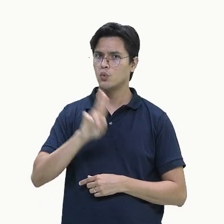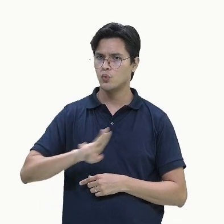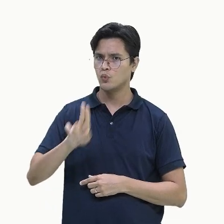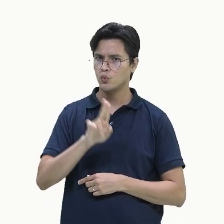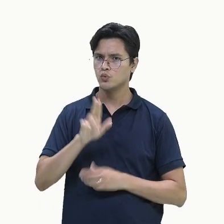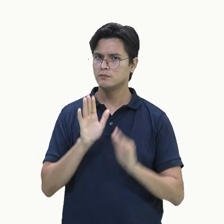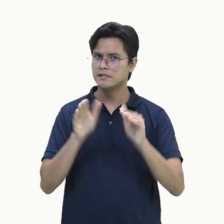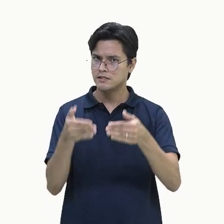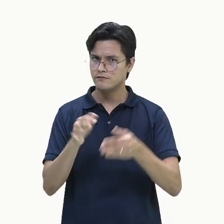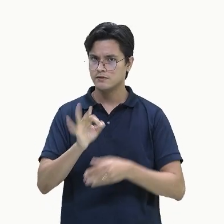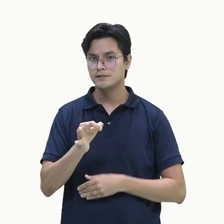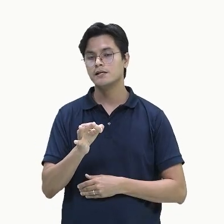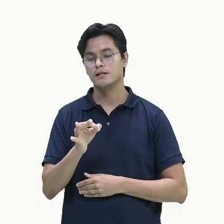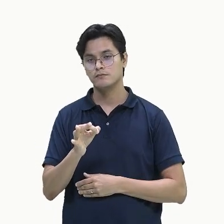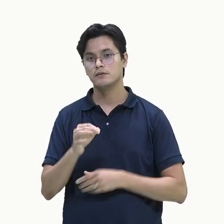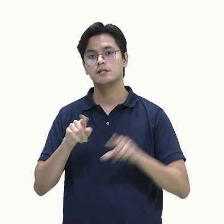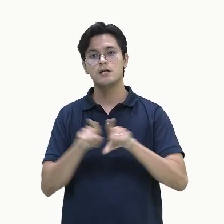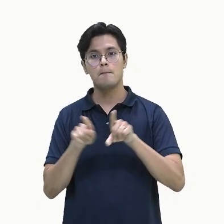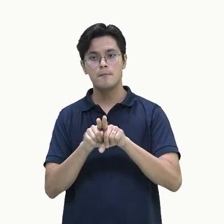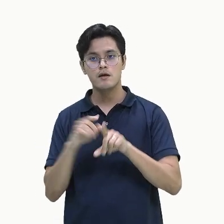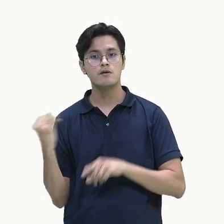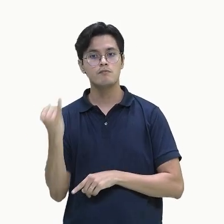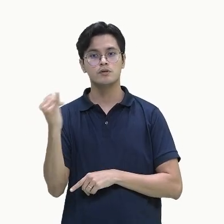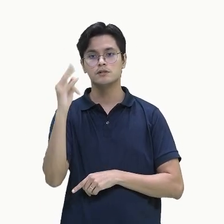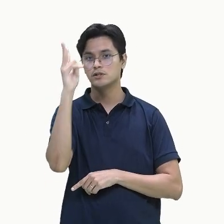ela não é